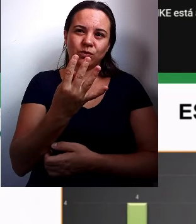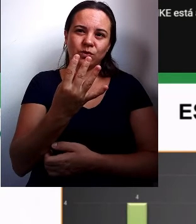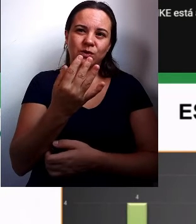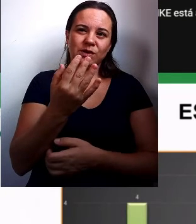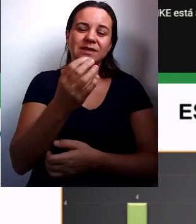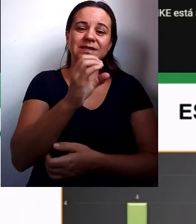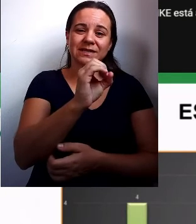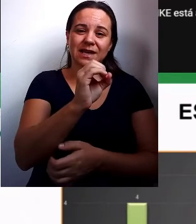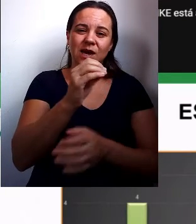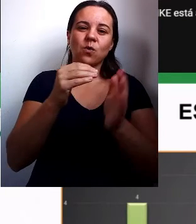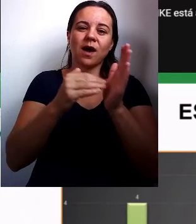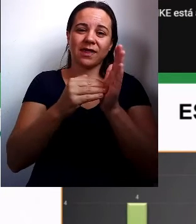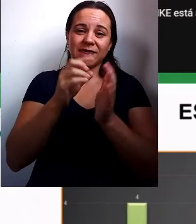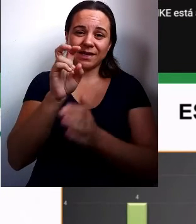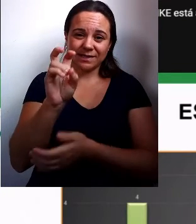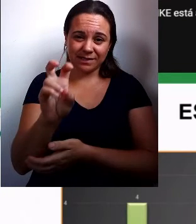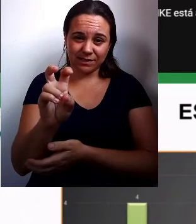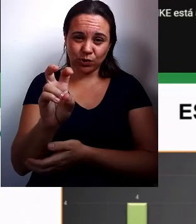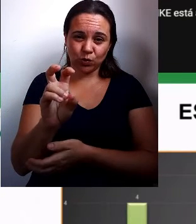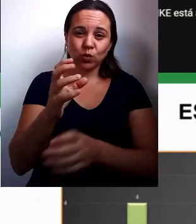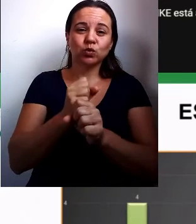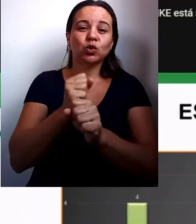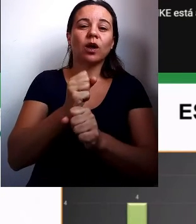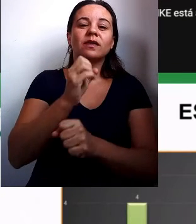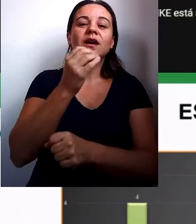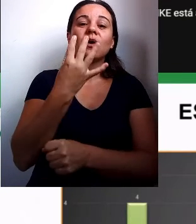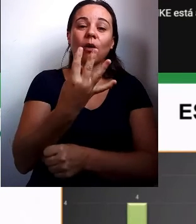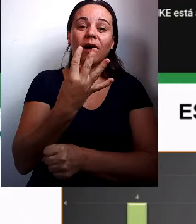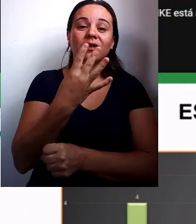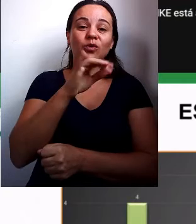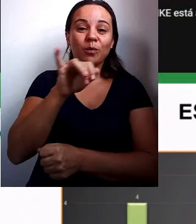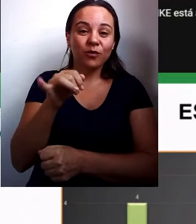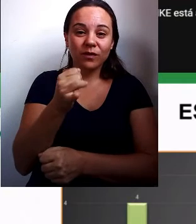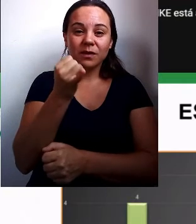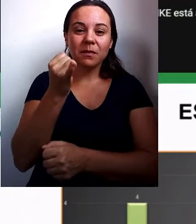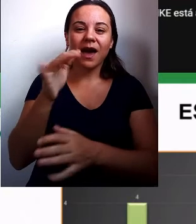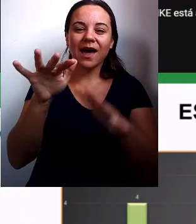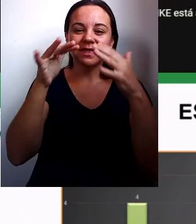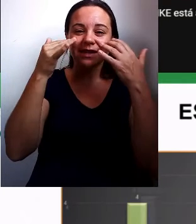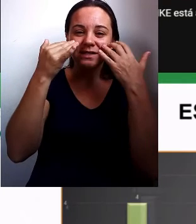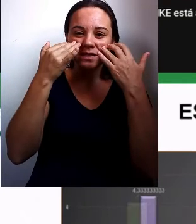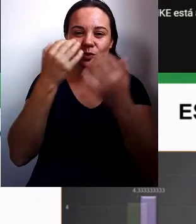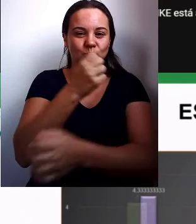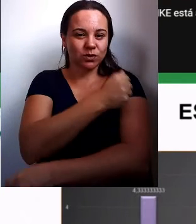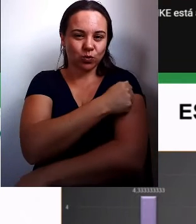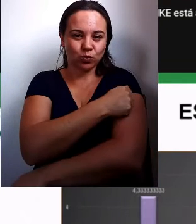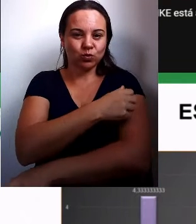4. De 0 a 5, tivemos um aproveitamento de 4, então.